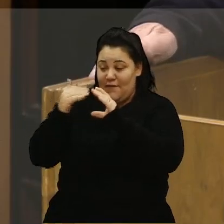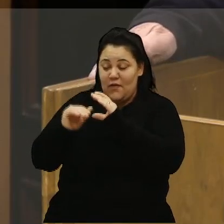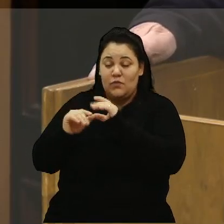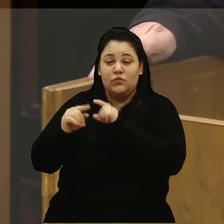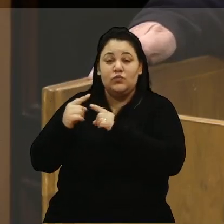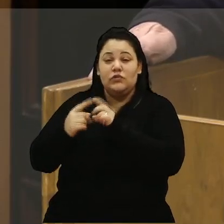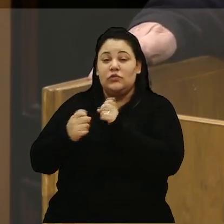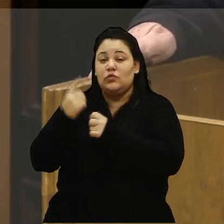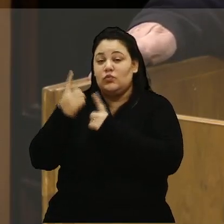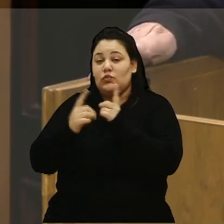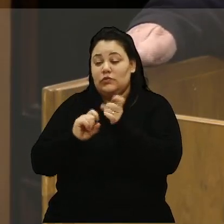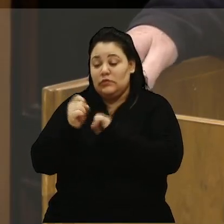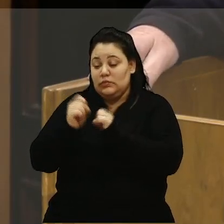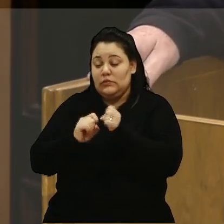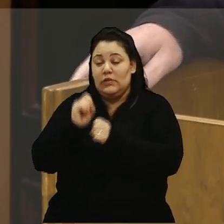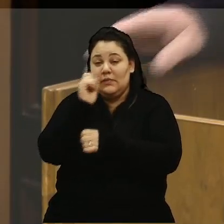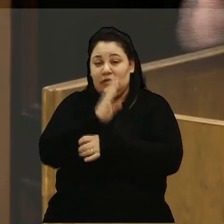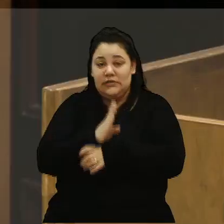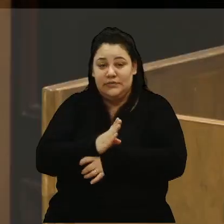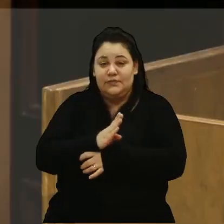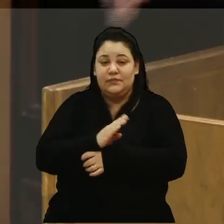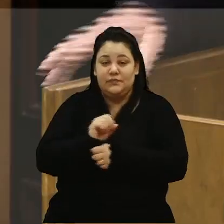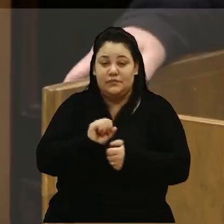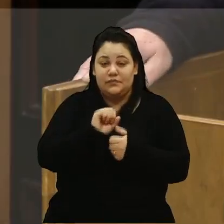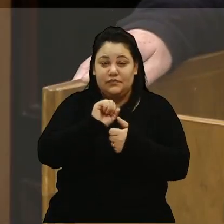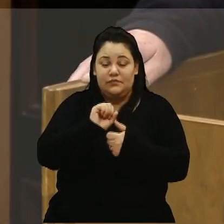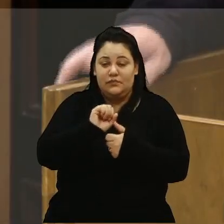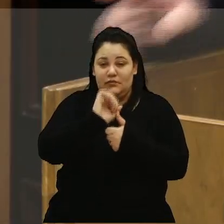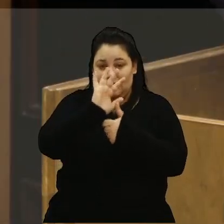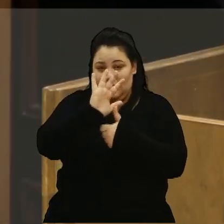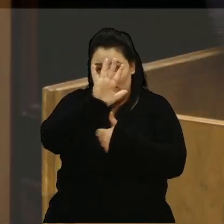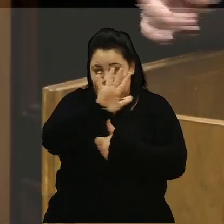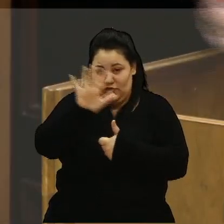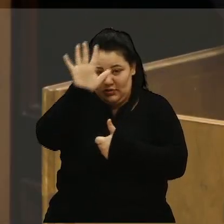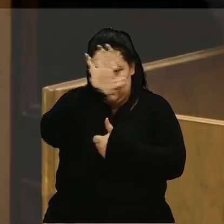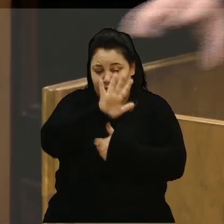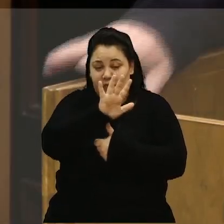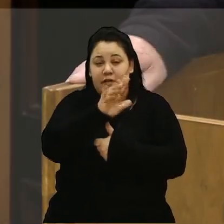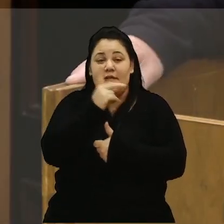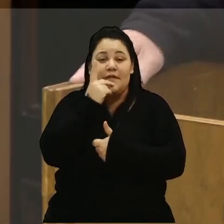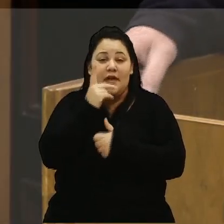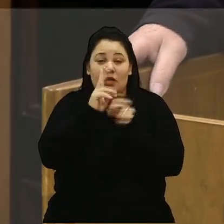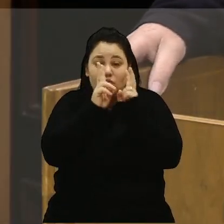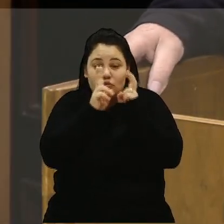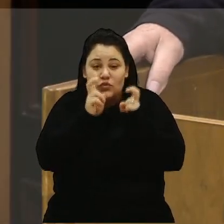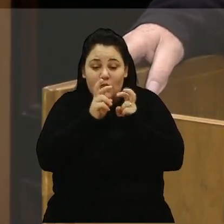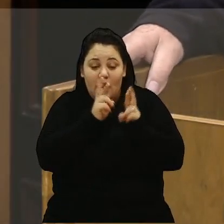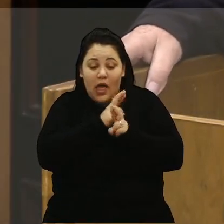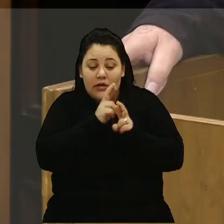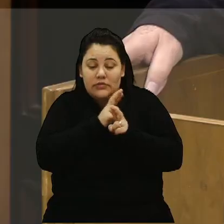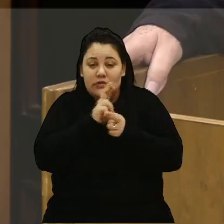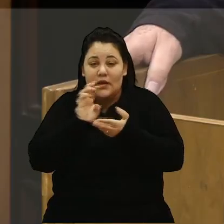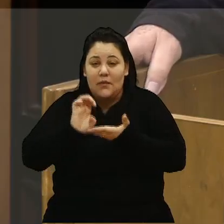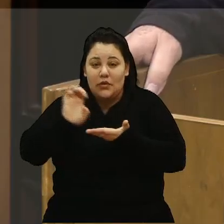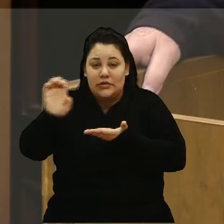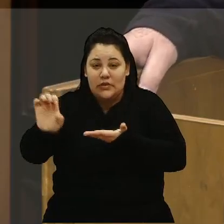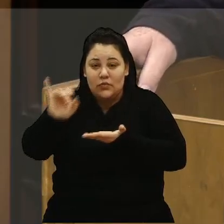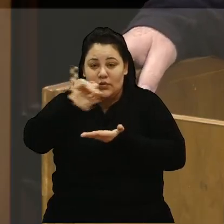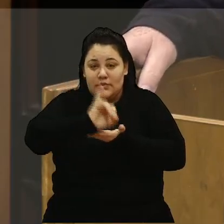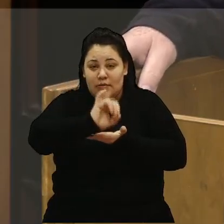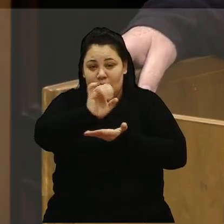empresas brasileiras, empresas norte-americanas que dialogam nessa questão da exportação e importação.